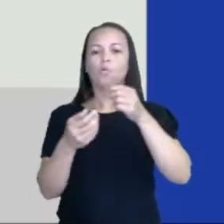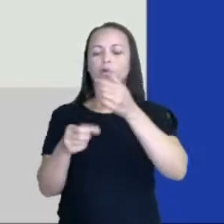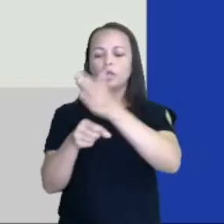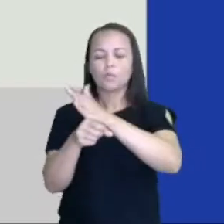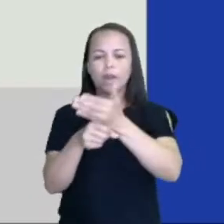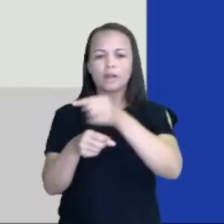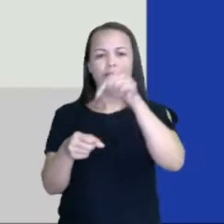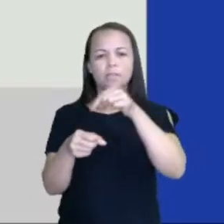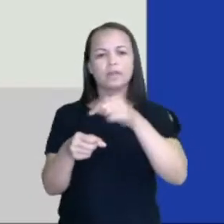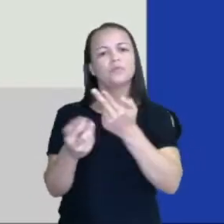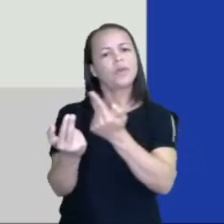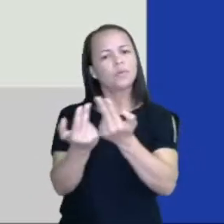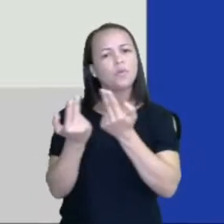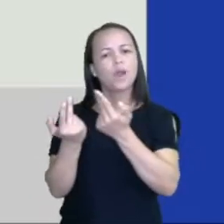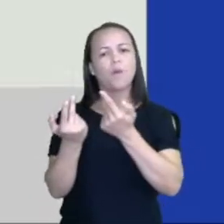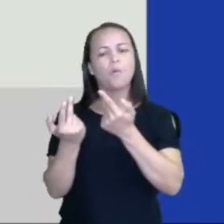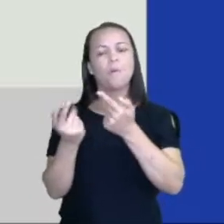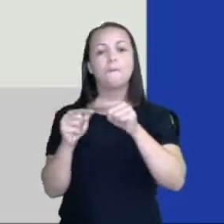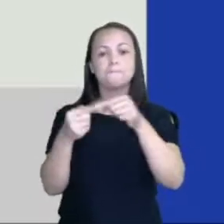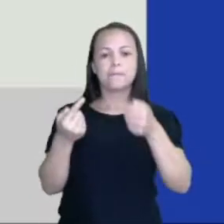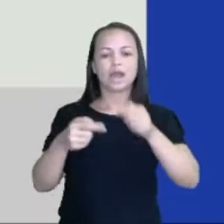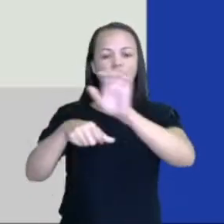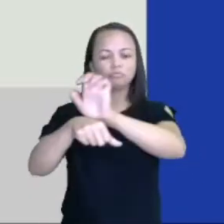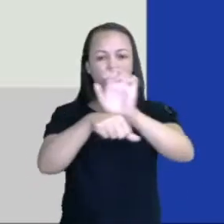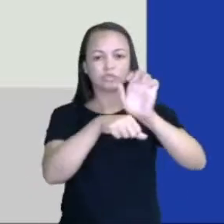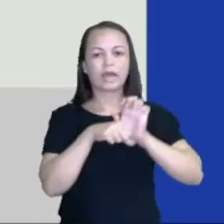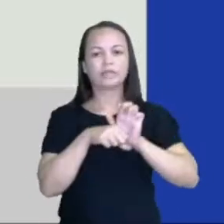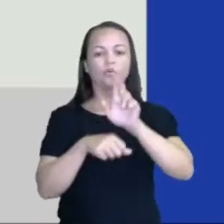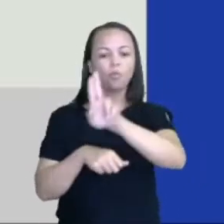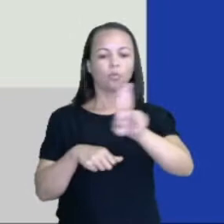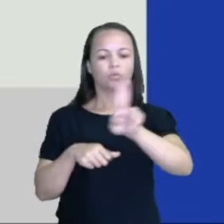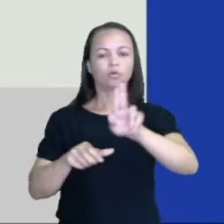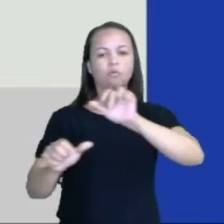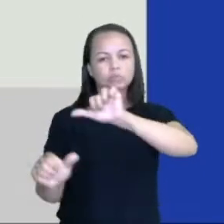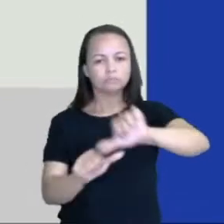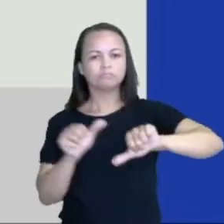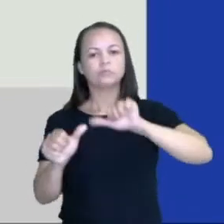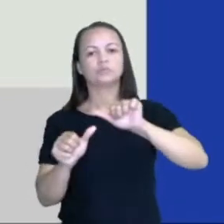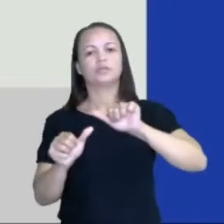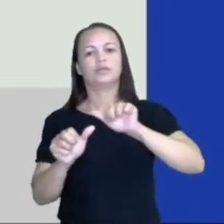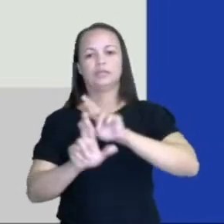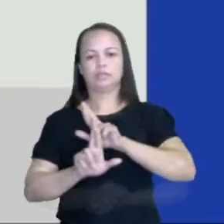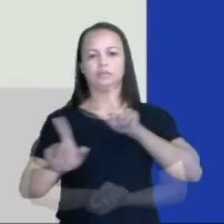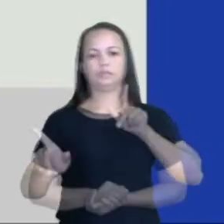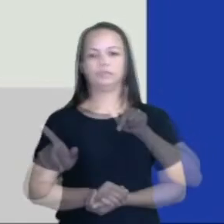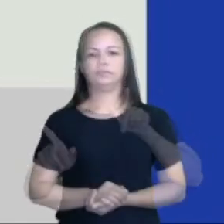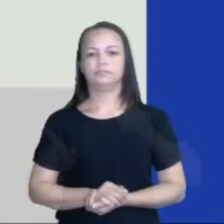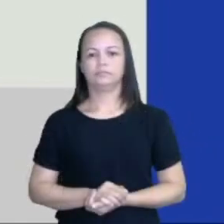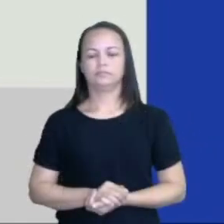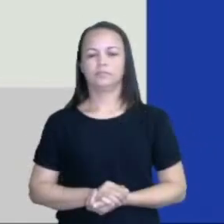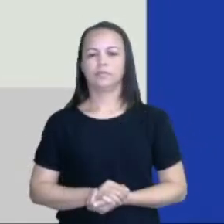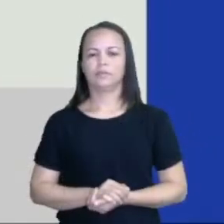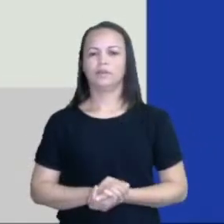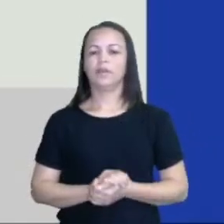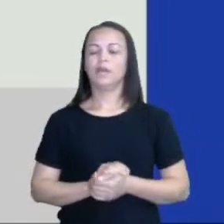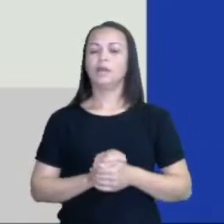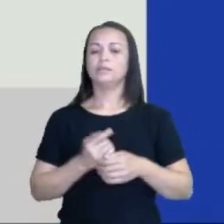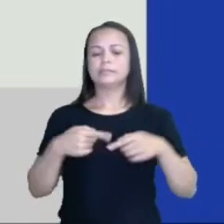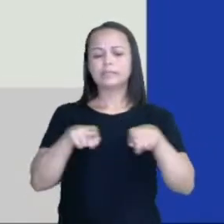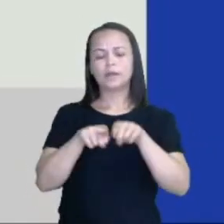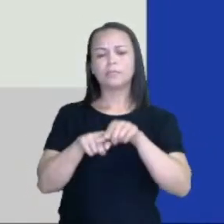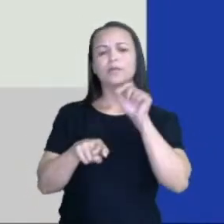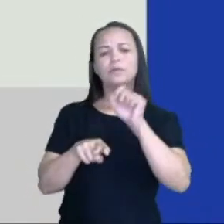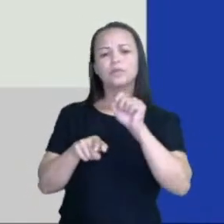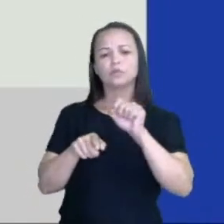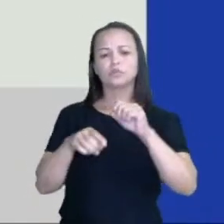vai adquirir um outro nome. Isso é o que nós chamamos de variação linguística. Aquilo que nós conhecemos